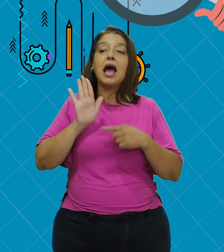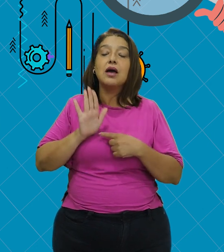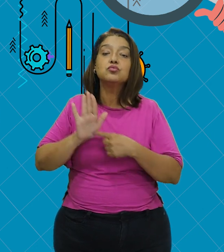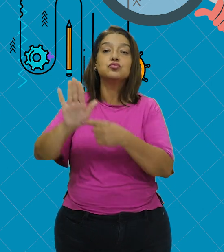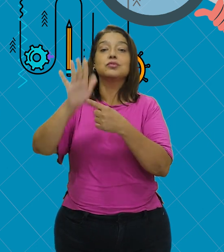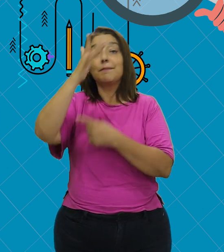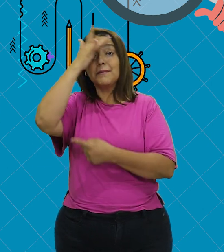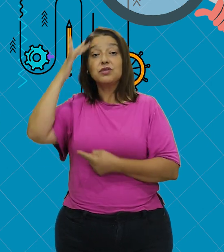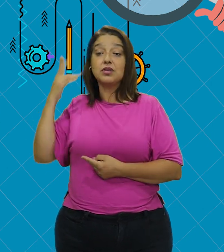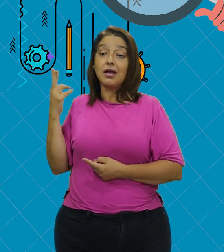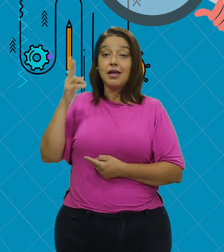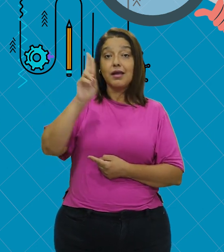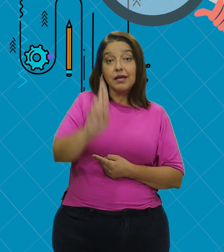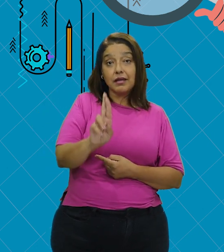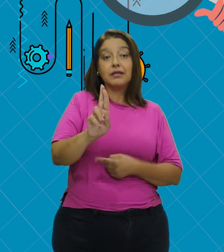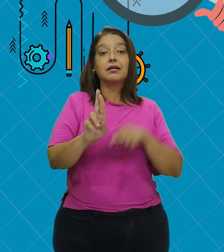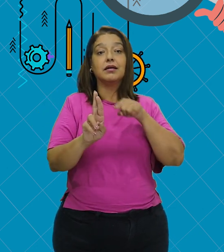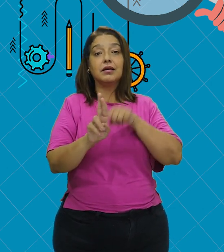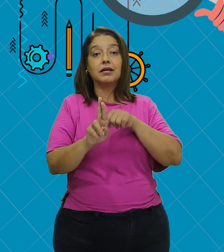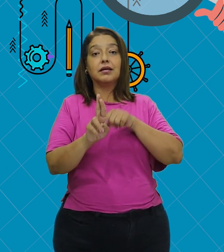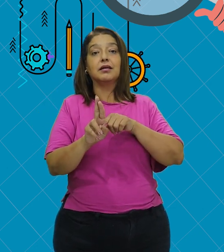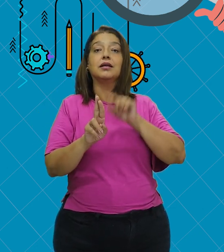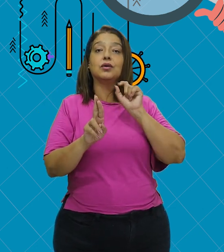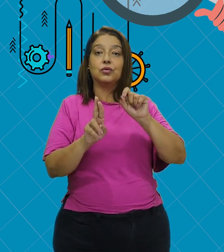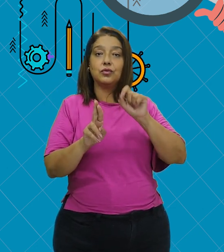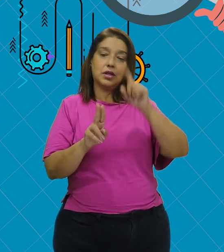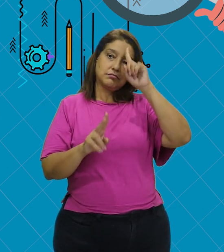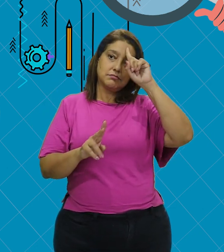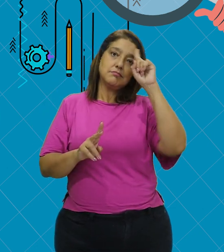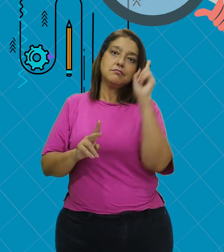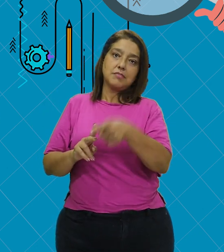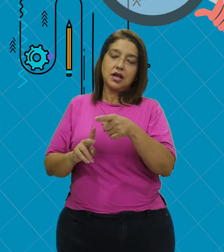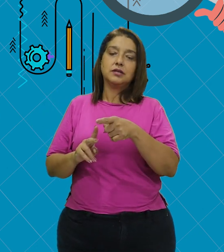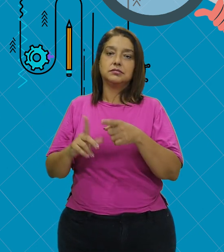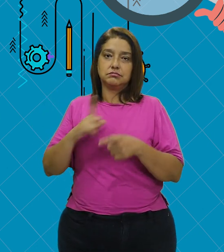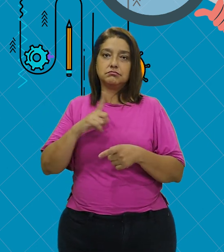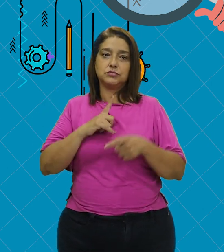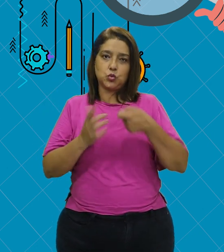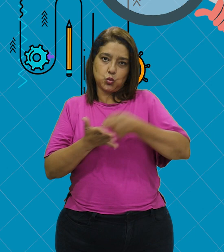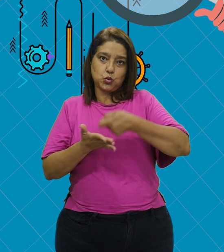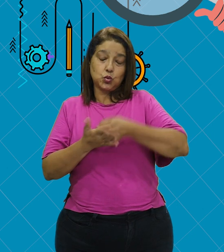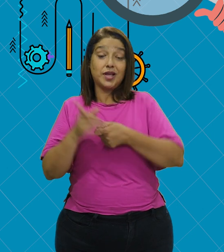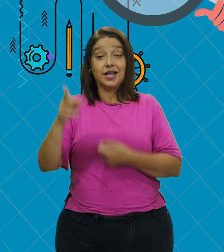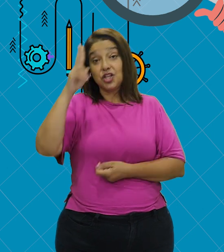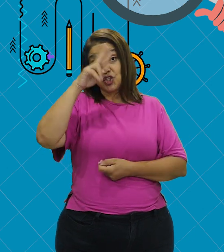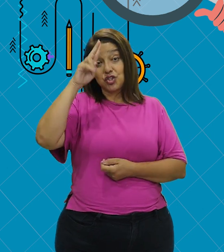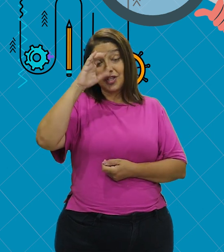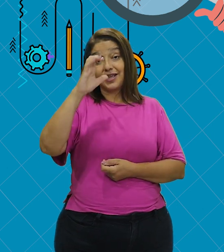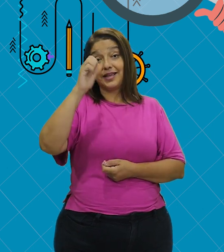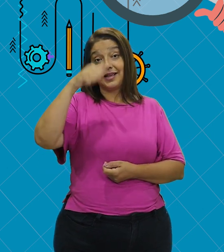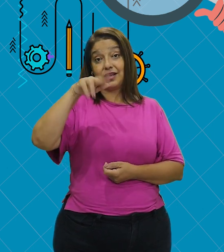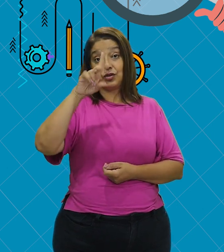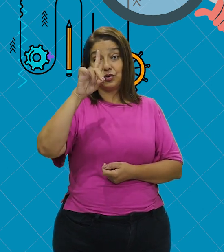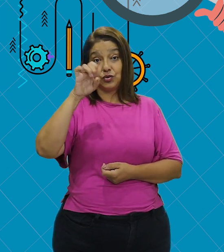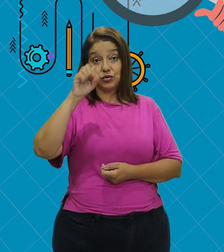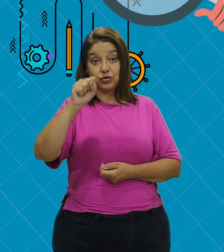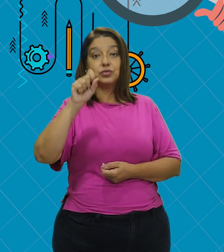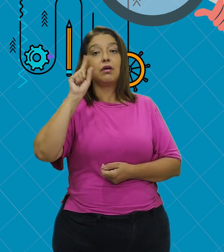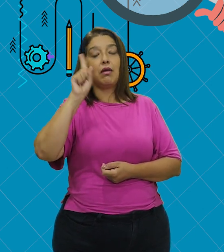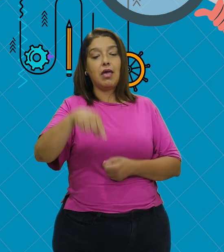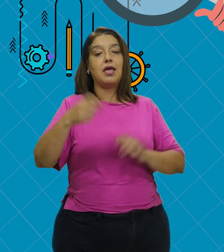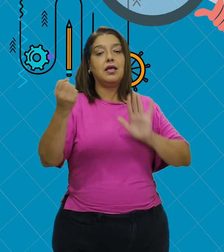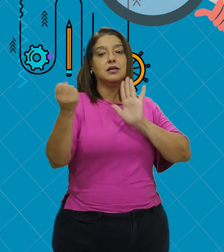representava uma alternativa à ordem estabelecida. A história de Canudos se transformou em um símbolo